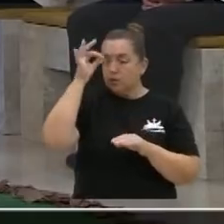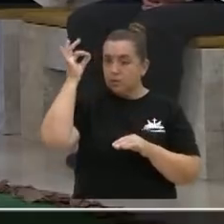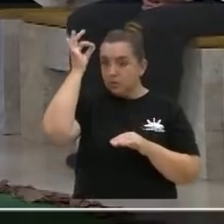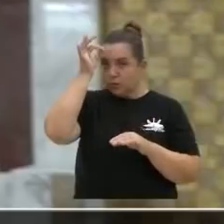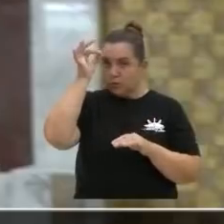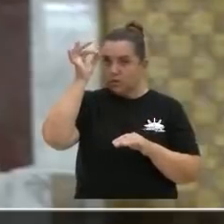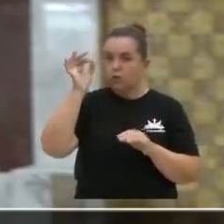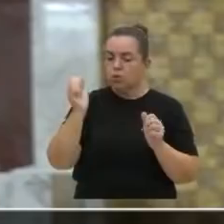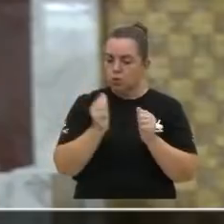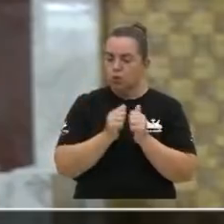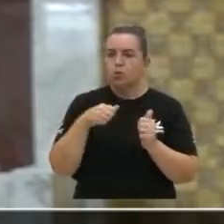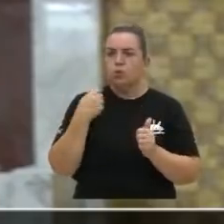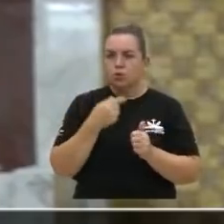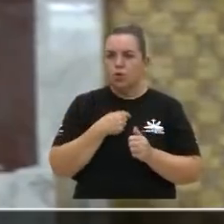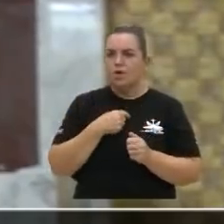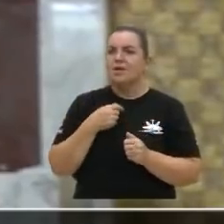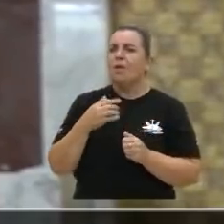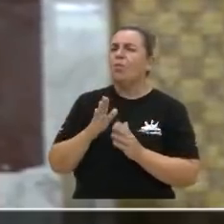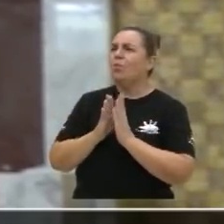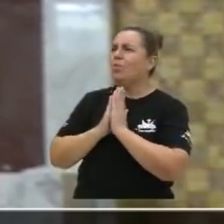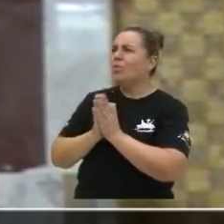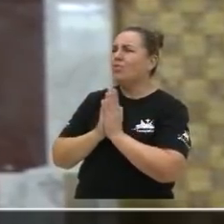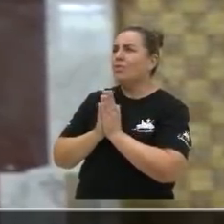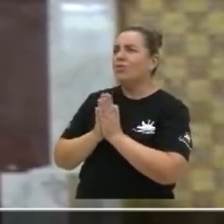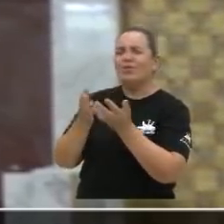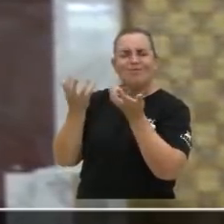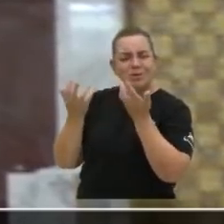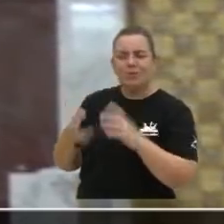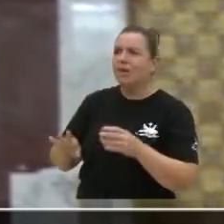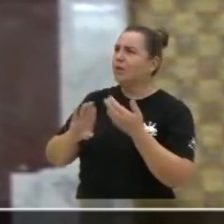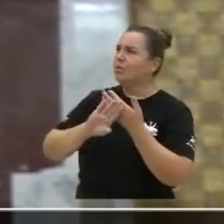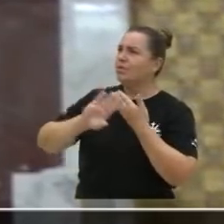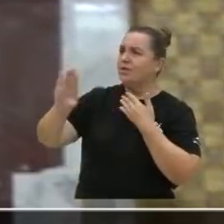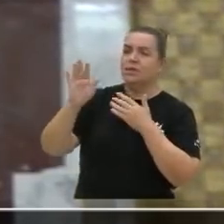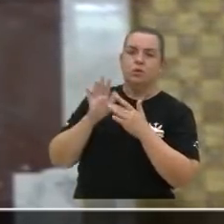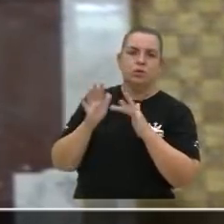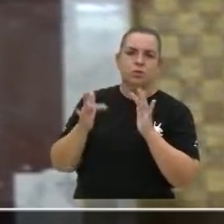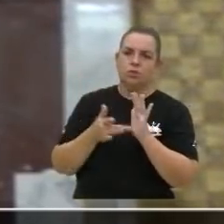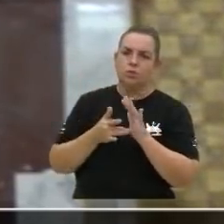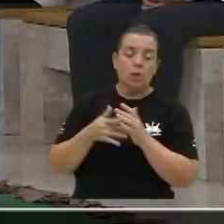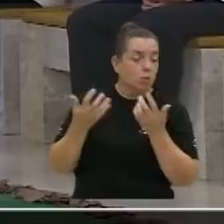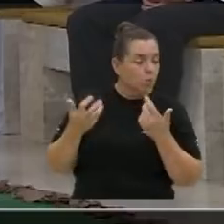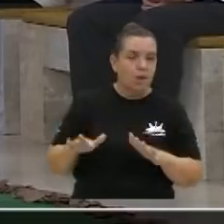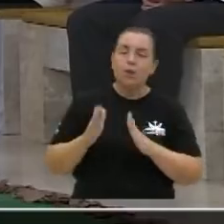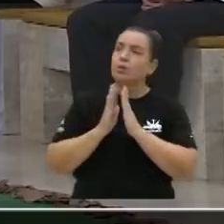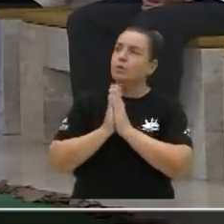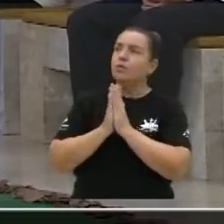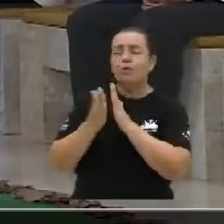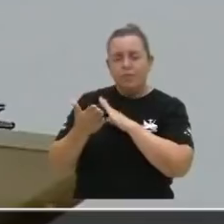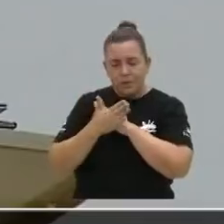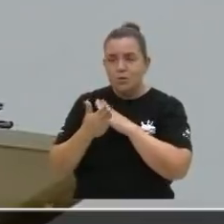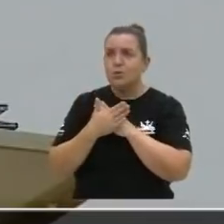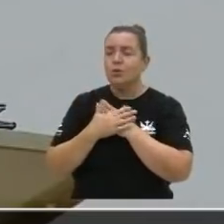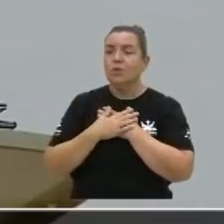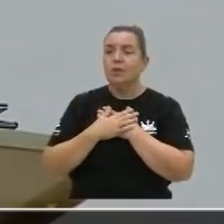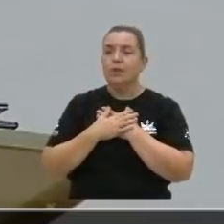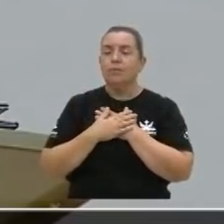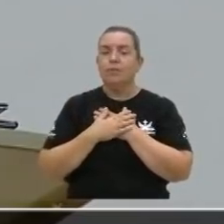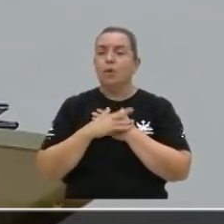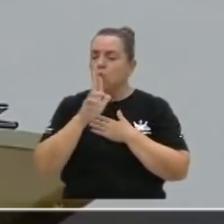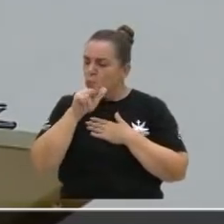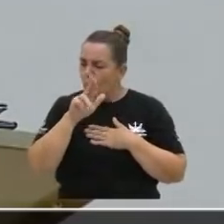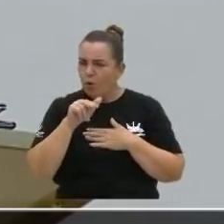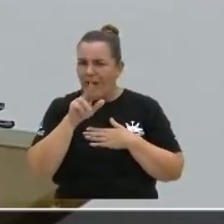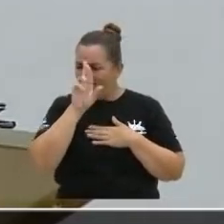ajude a nunca me apartar de Jesus. Que eu, por razão nenhuma,